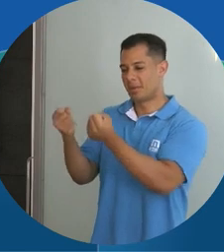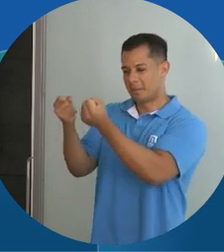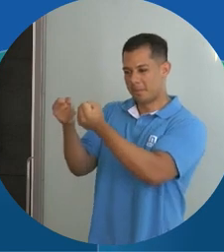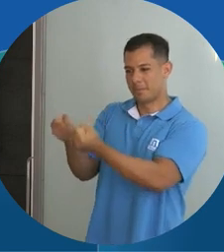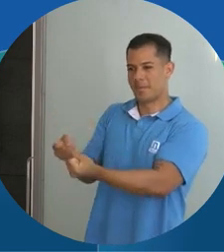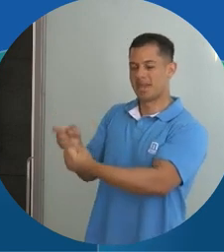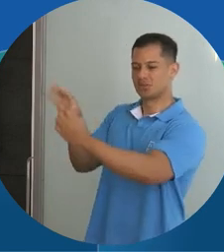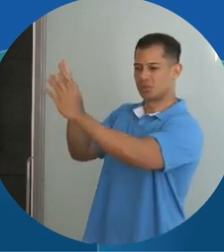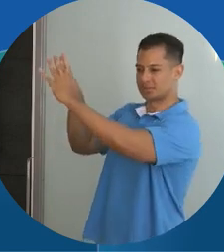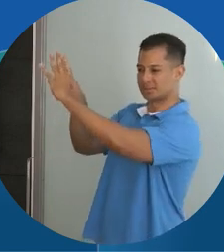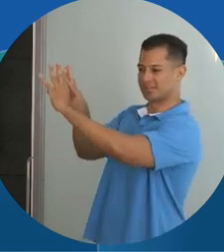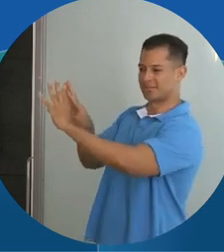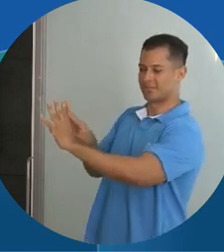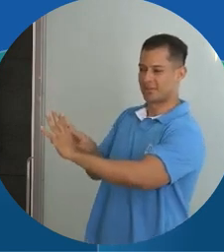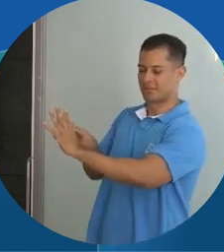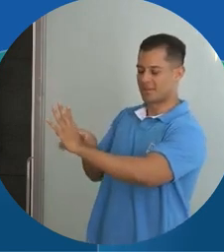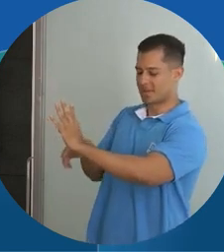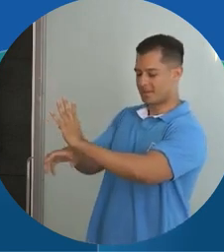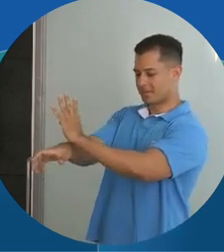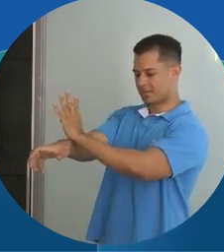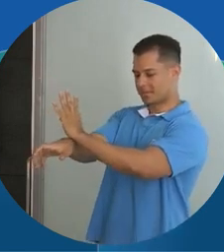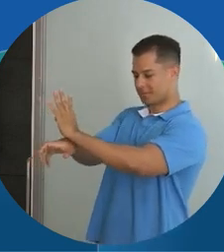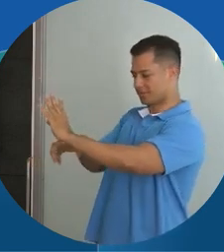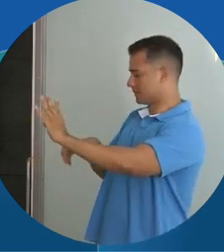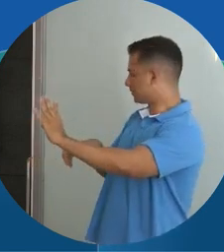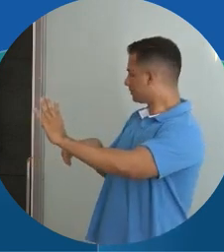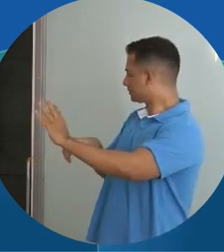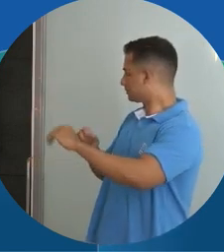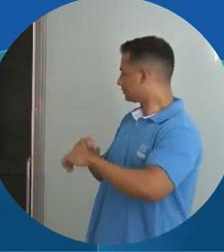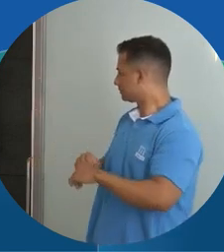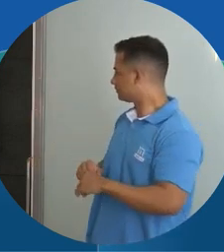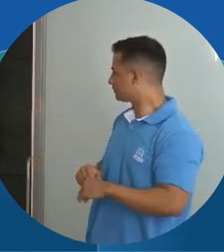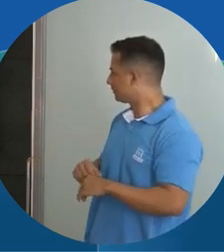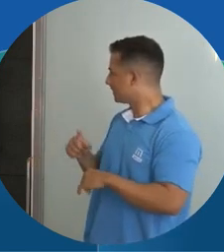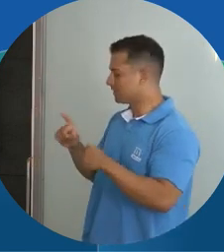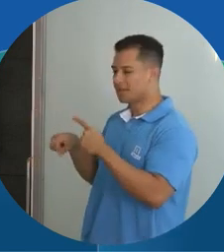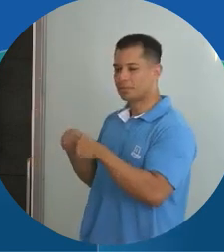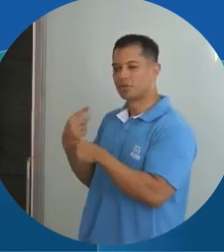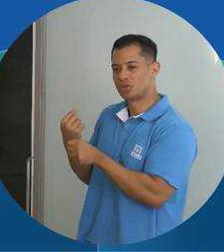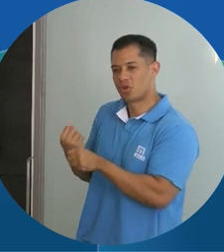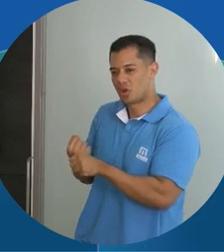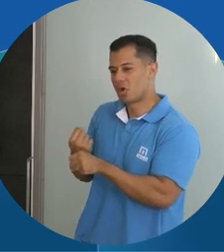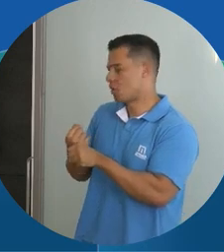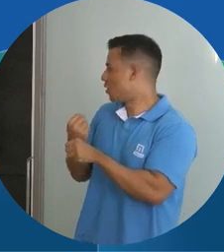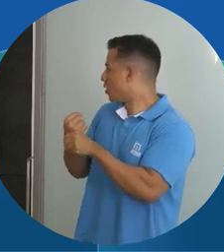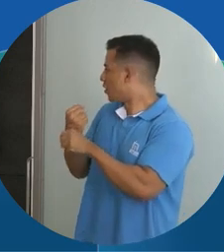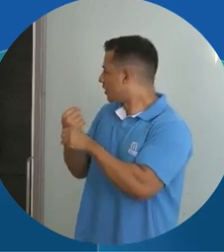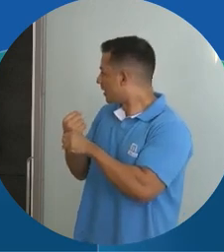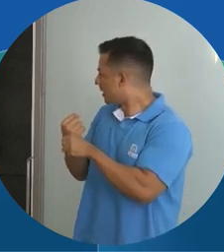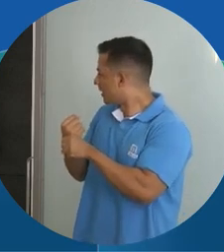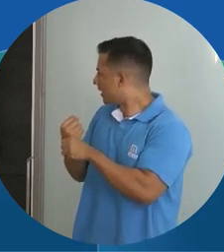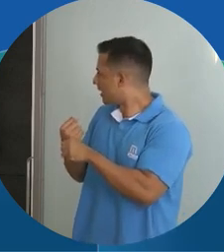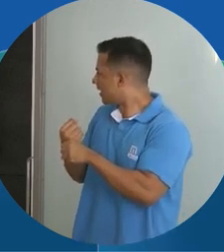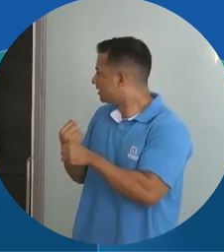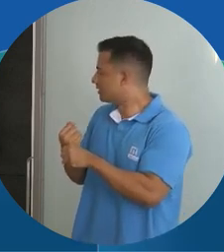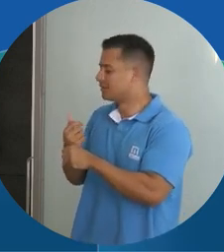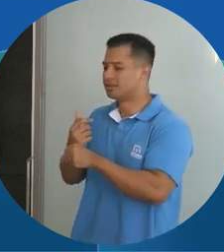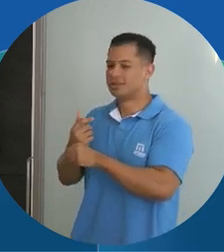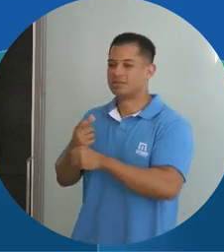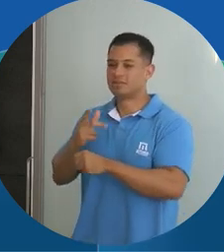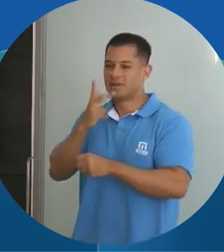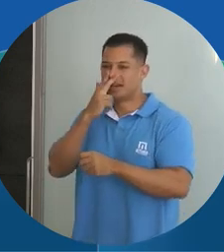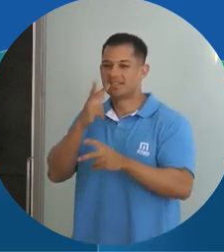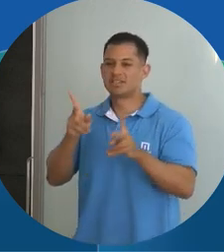cortina para a fundação aqui embaixo. E no trecho em que vai se concretar, ela serve como um pilar,